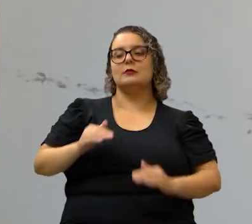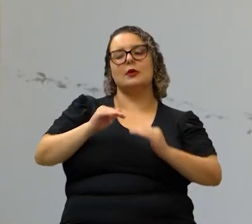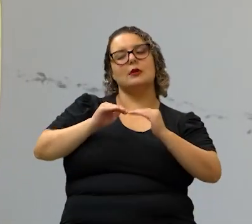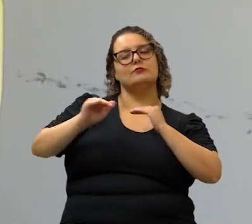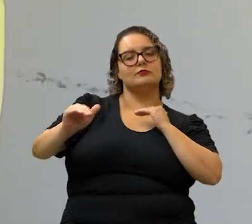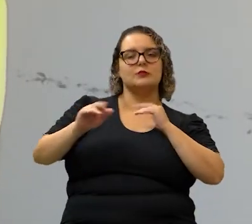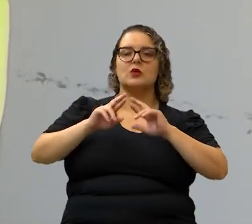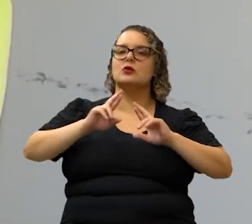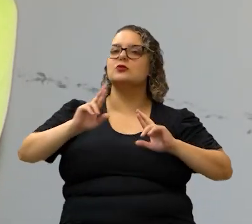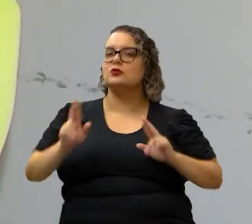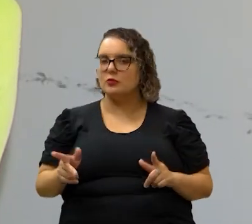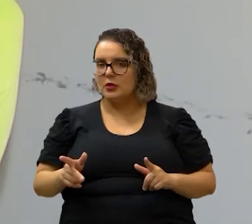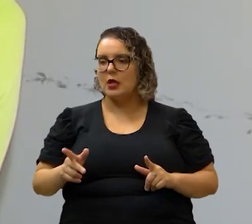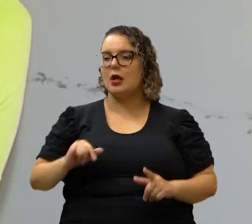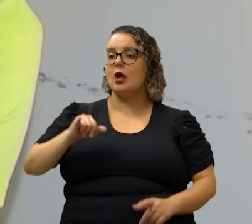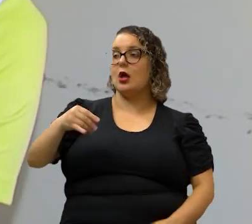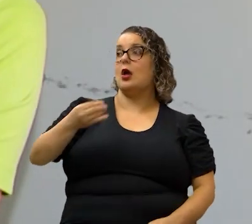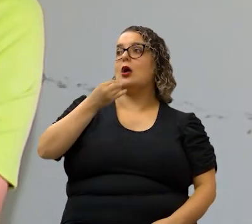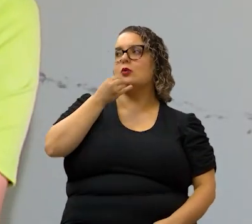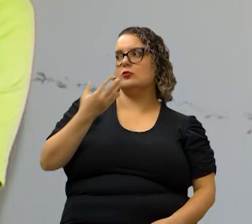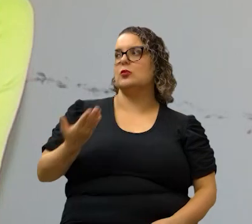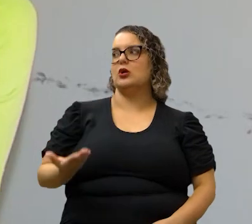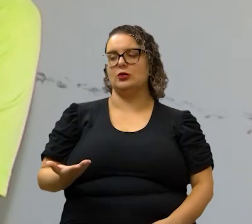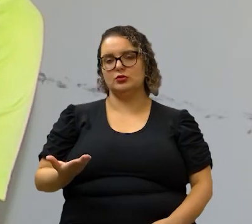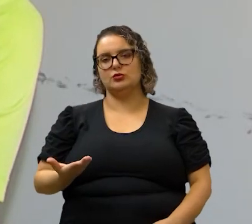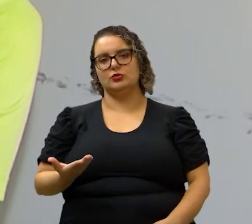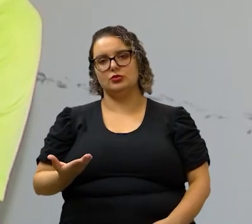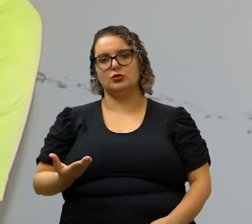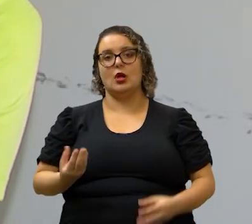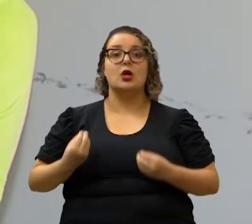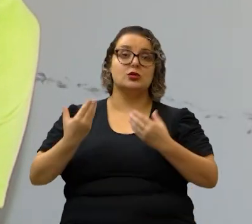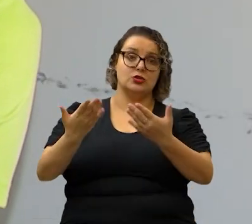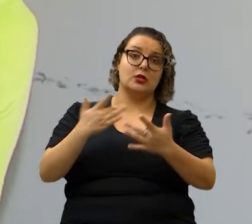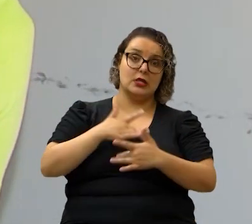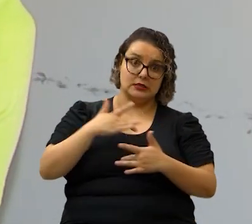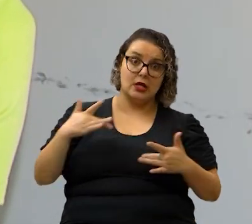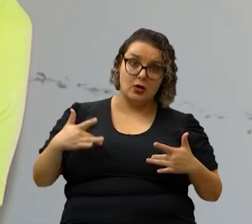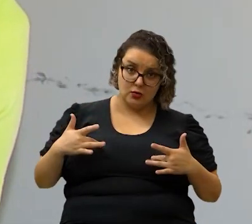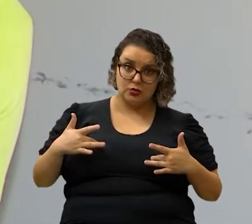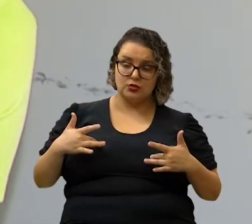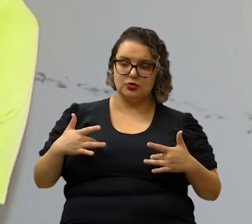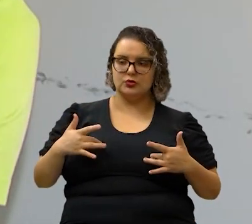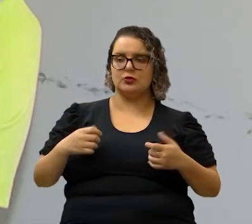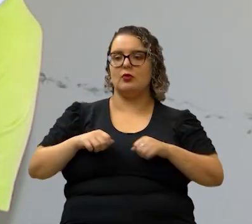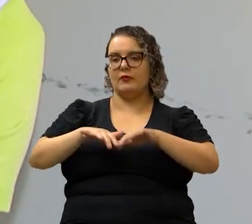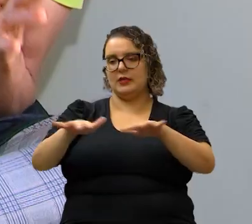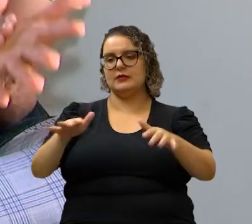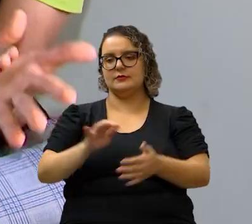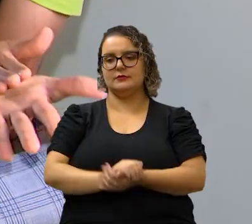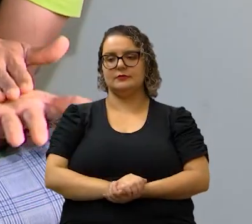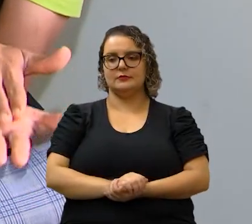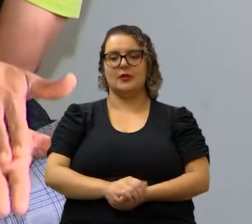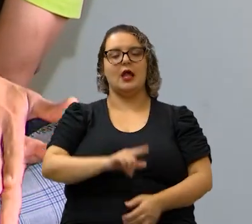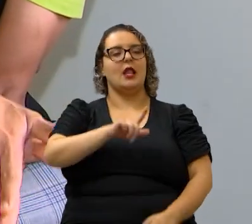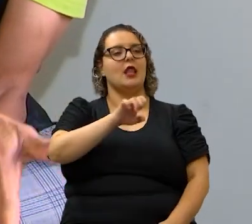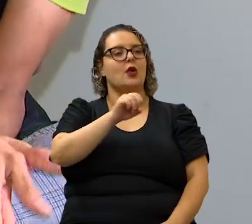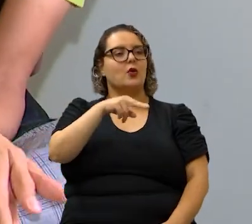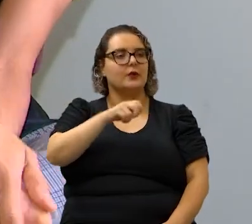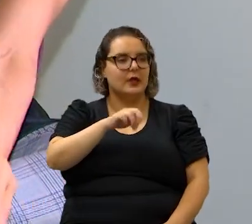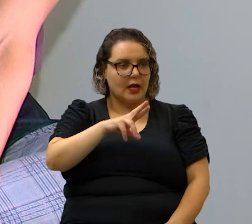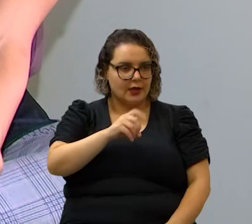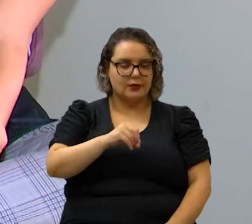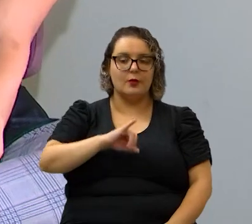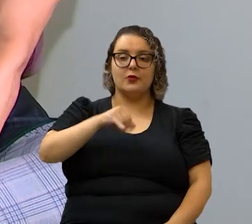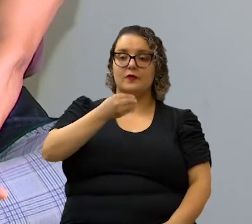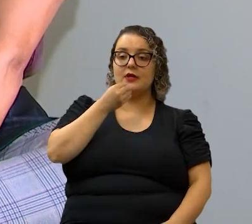nessa contramão, alinhado à oportunidade de oferecer saúde, saudabilidade. Leonardo, a gente